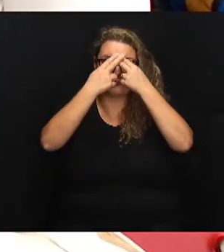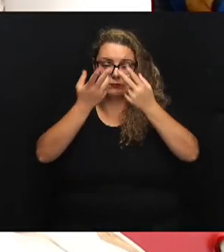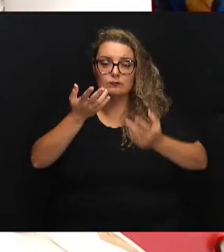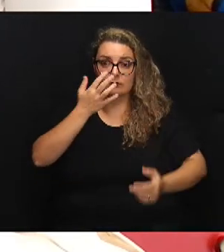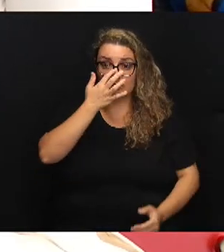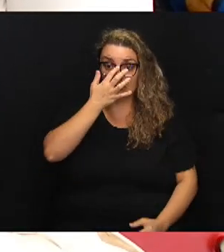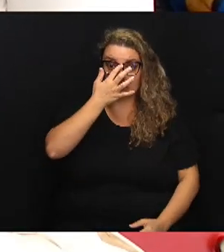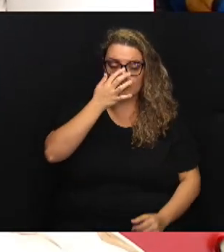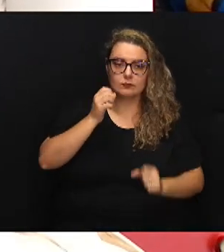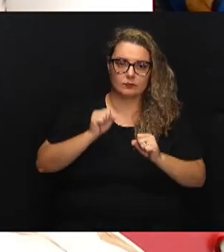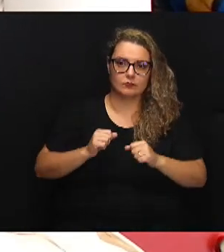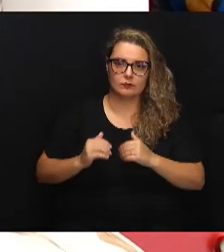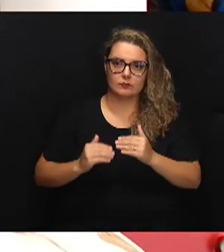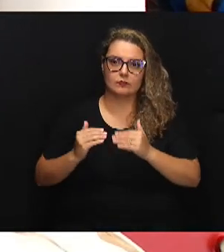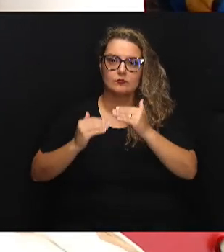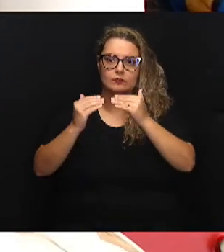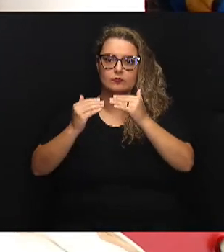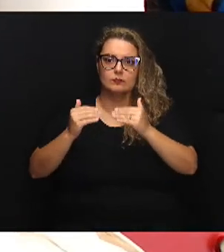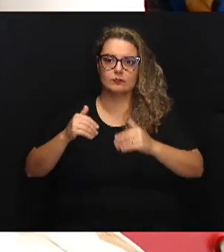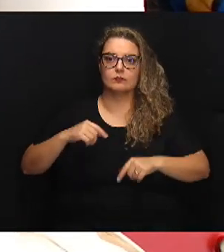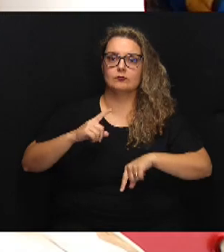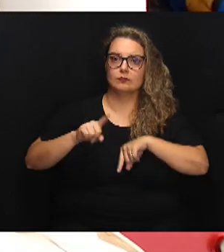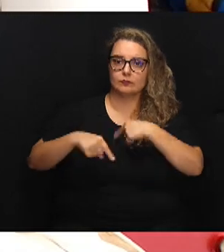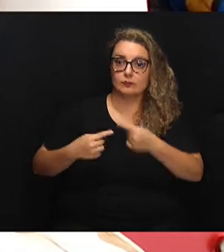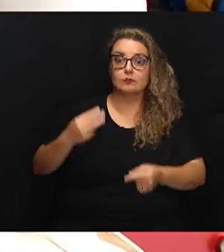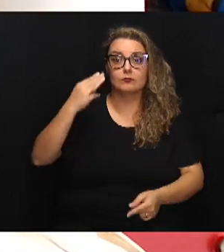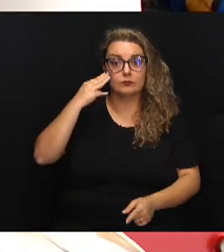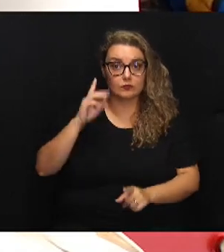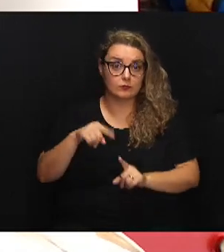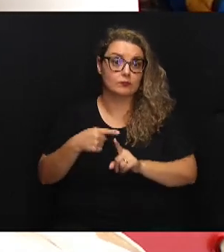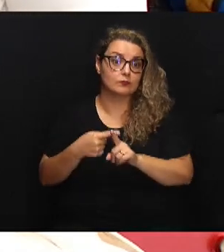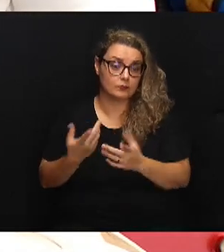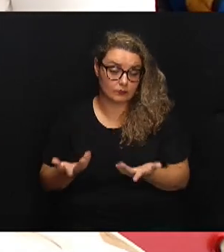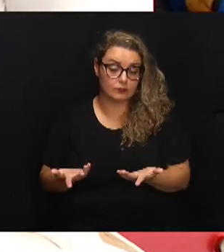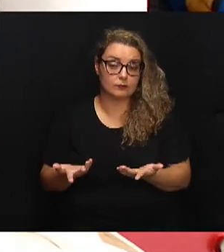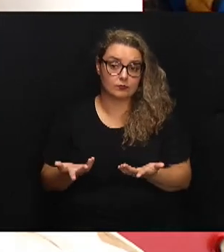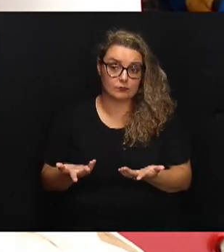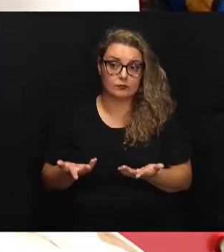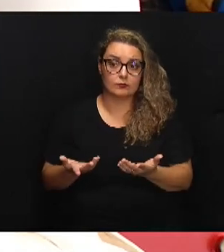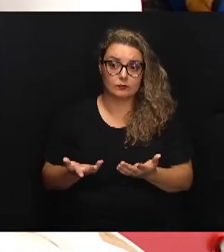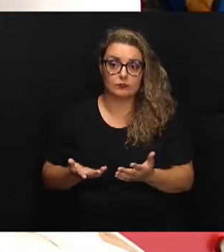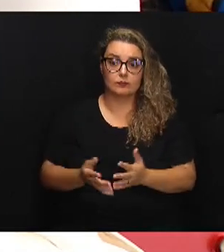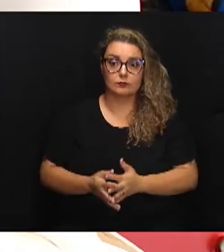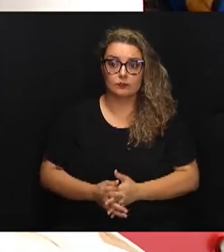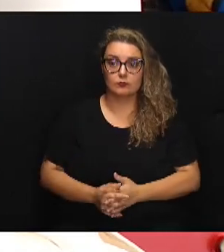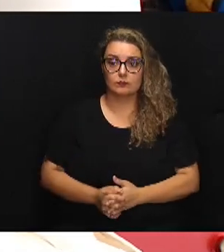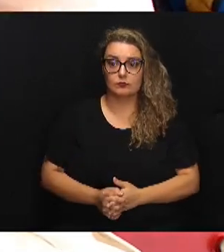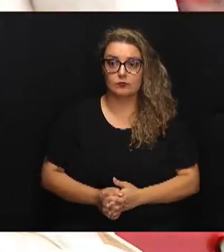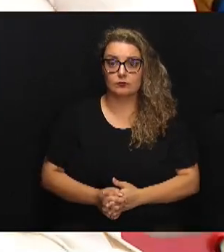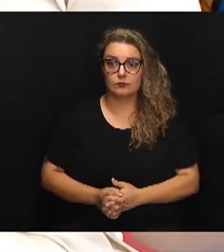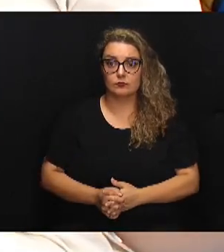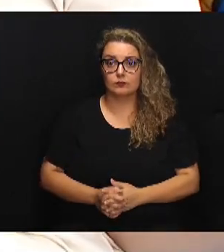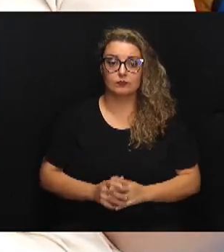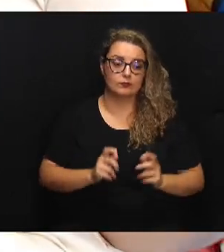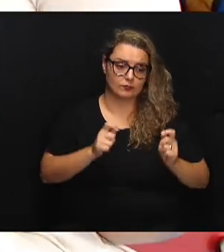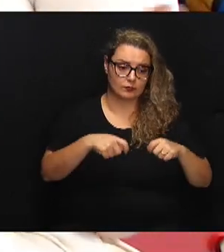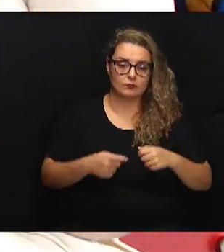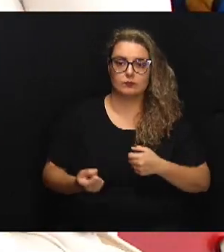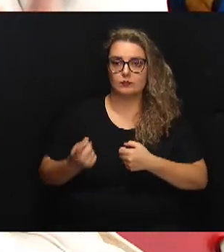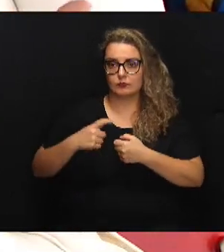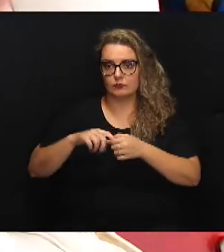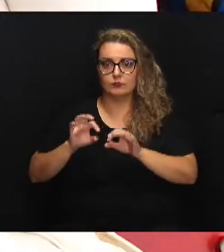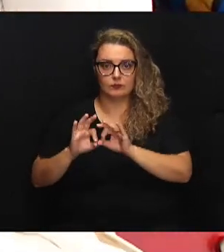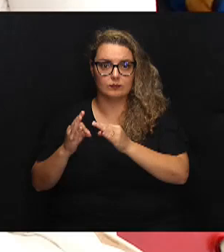e possa construir outras memórias positivas, sendo que seja possível voltar para a